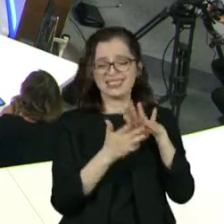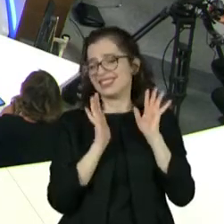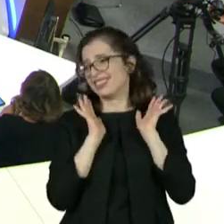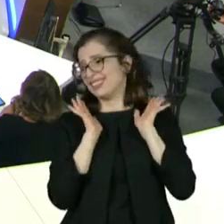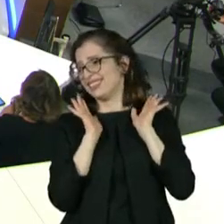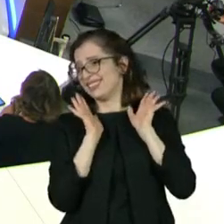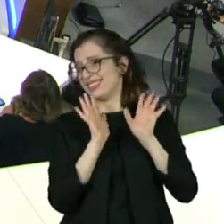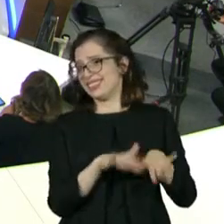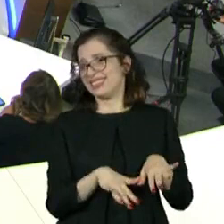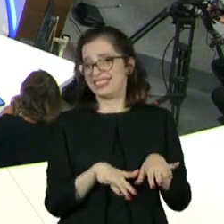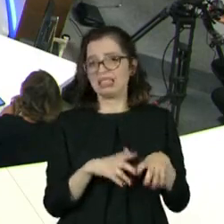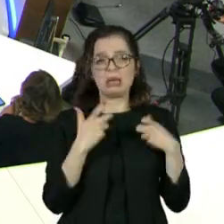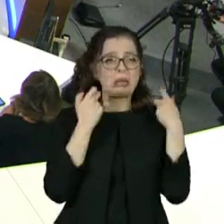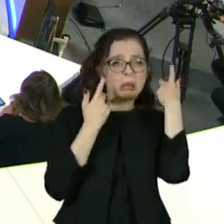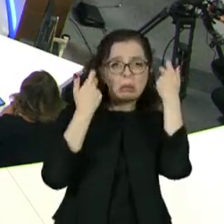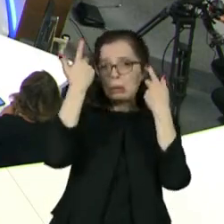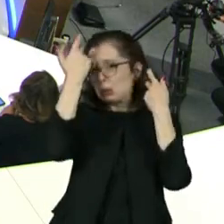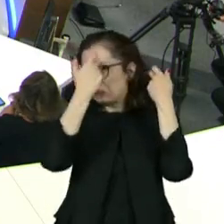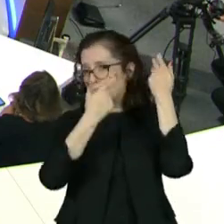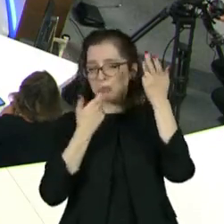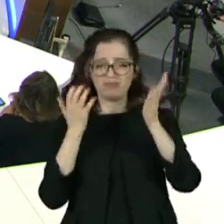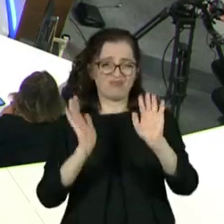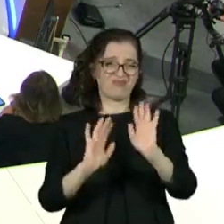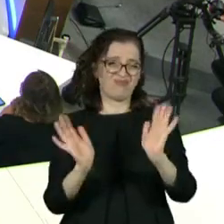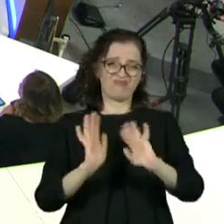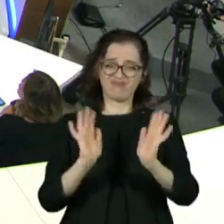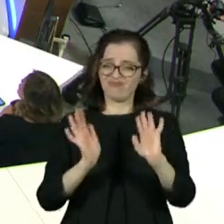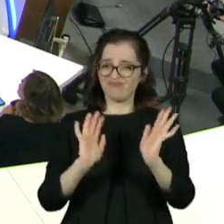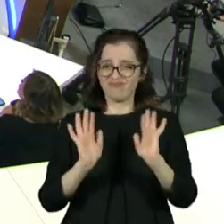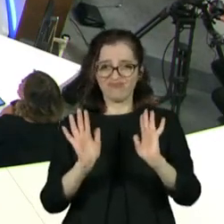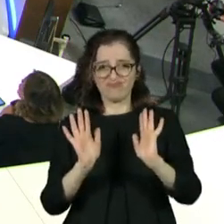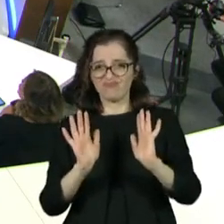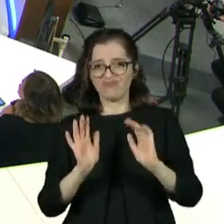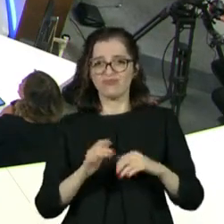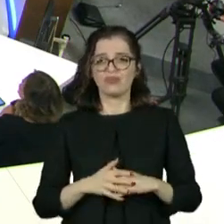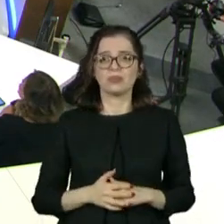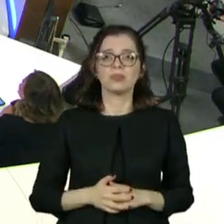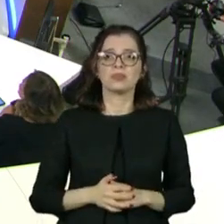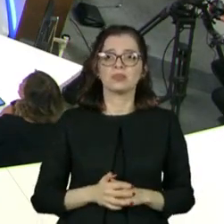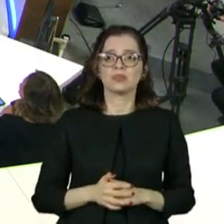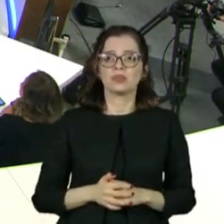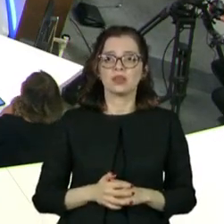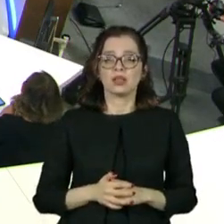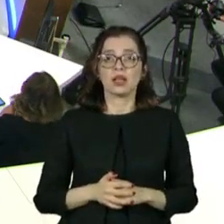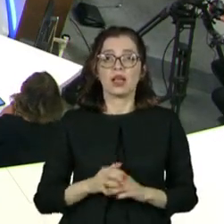Harmonização facial. Facial. Cláudia. Sexual seria bom. Facial, não, aí não dá.